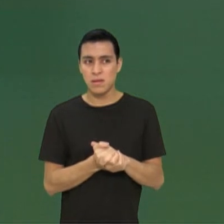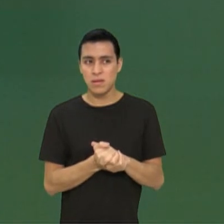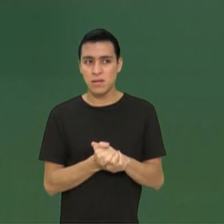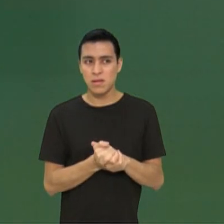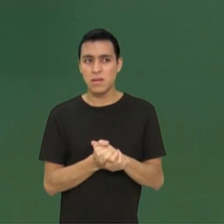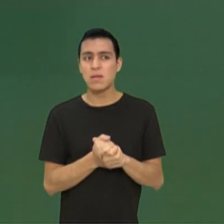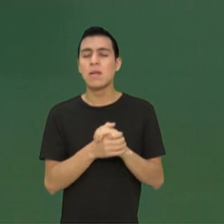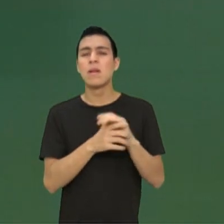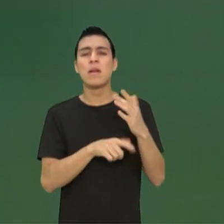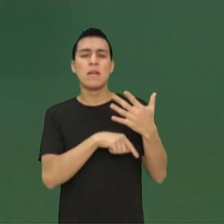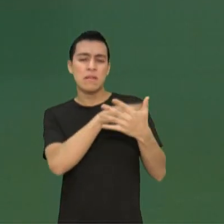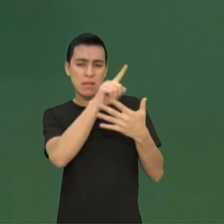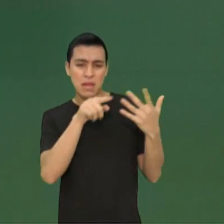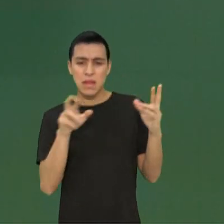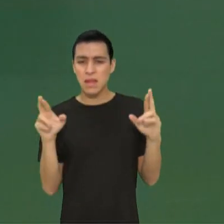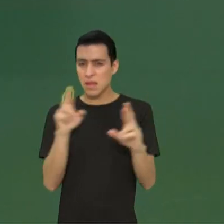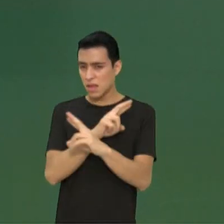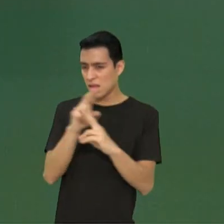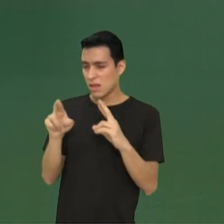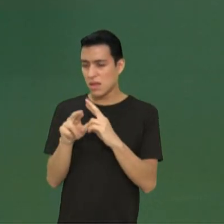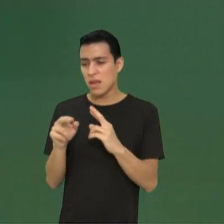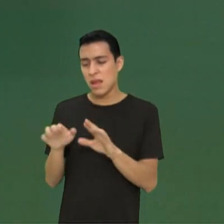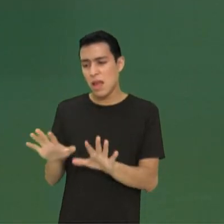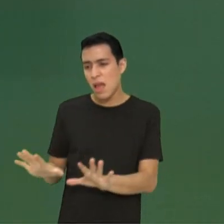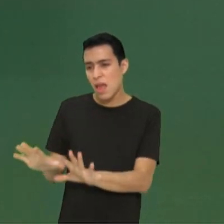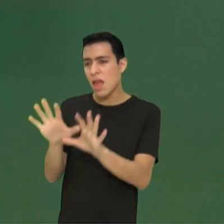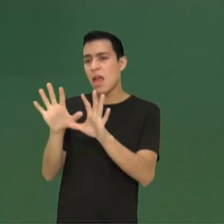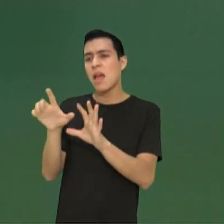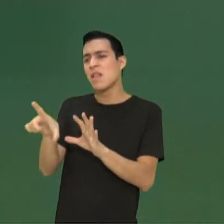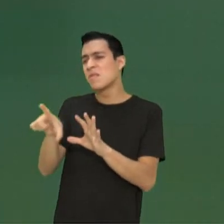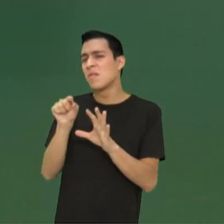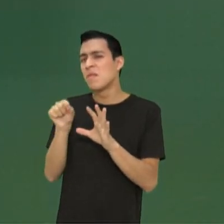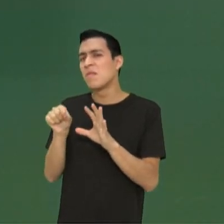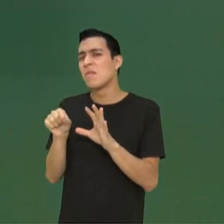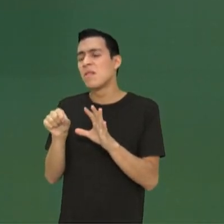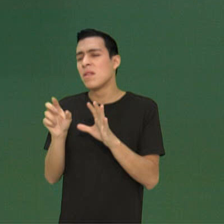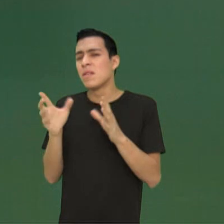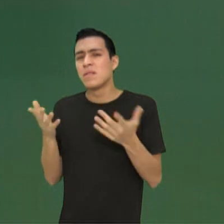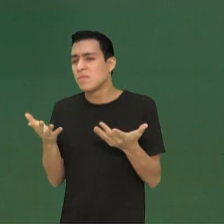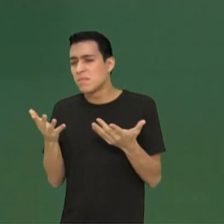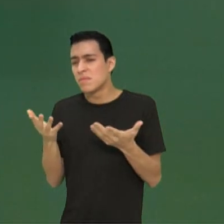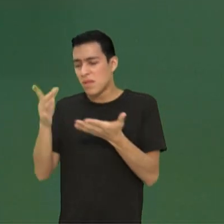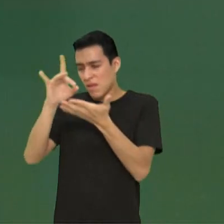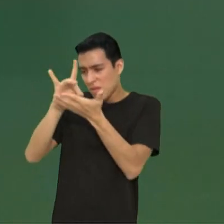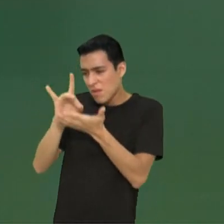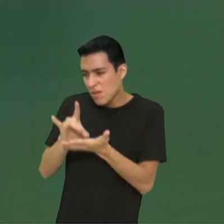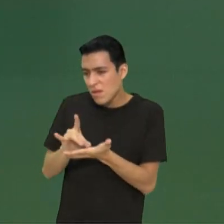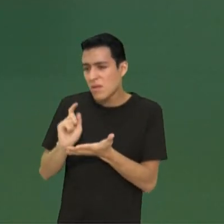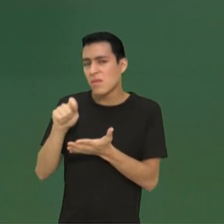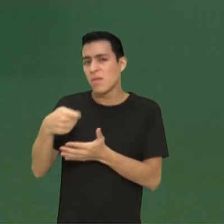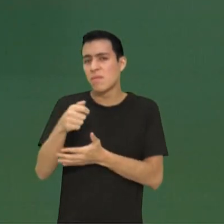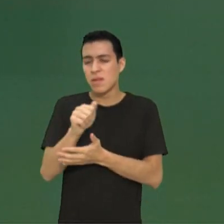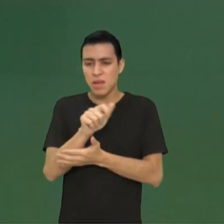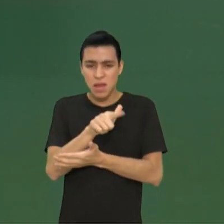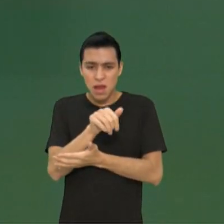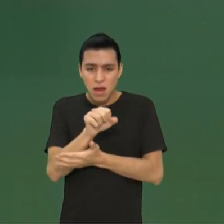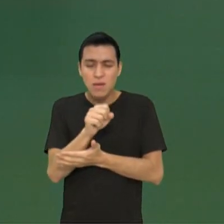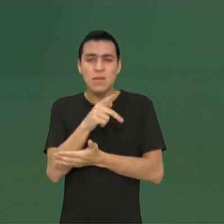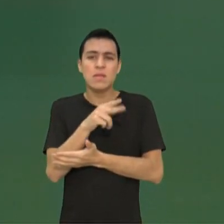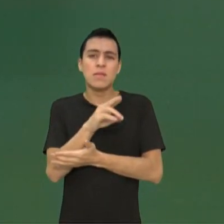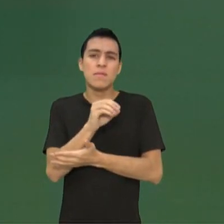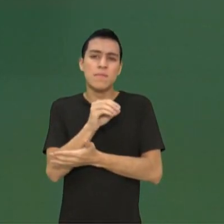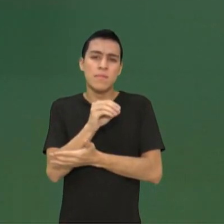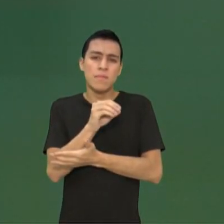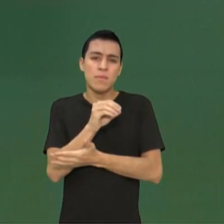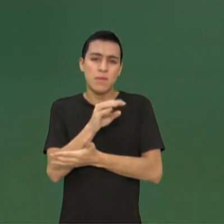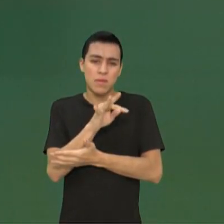Dentre as afirmações relativas às algas, assinale. Então, essas afirmações são sobre algas protistas.